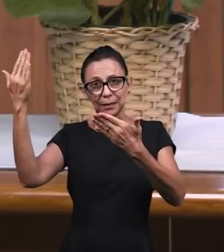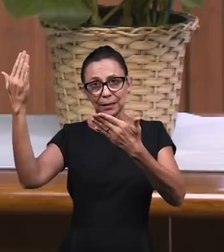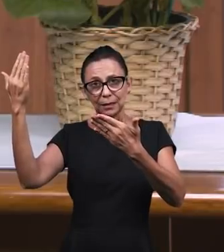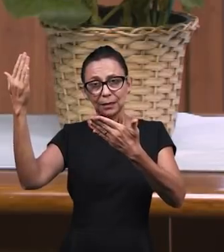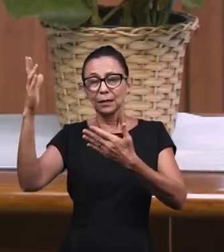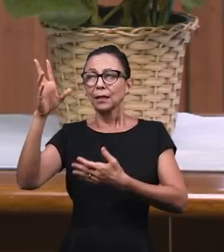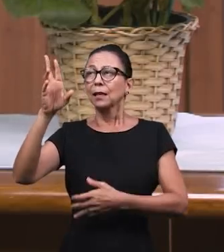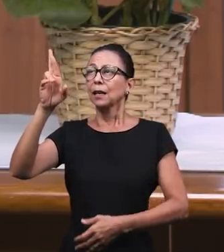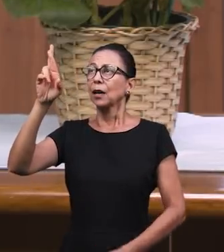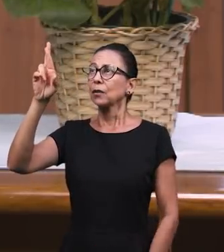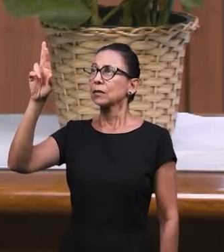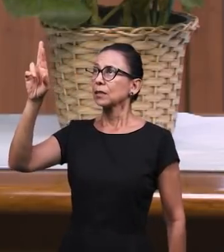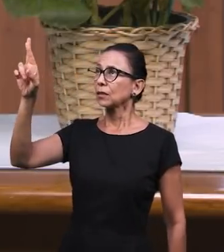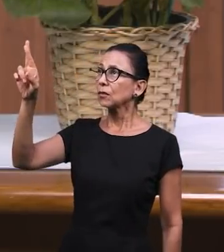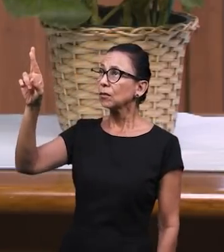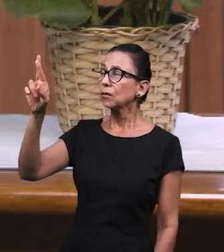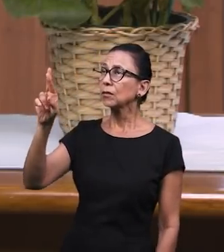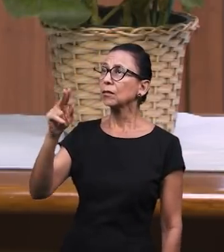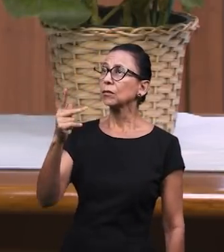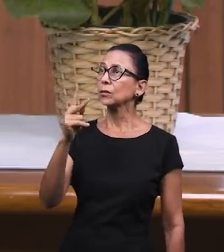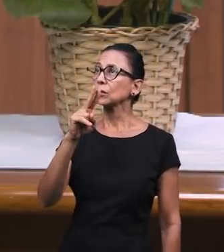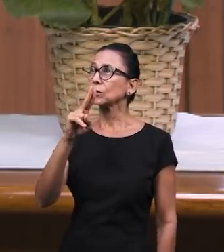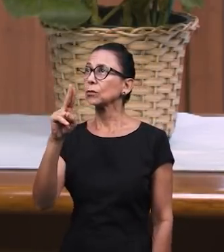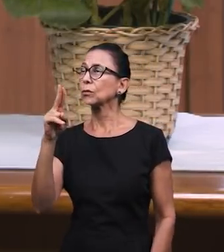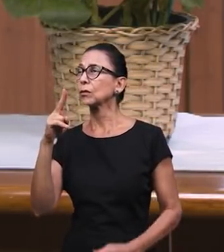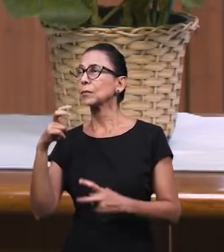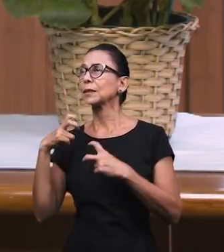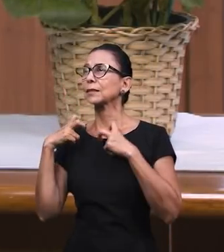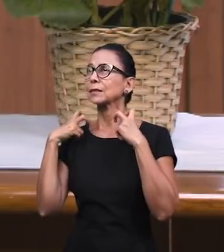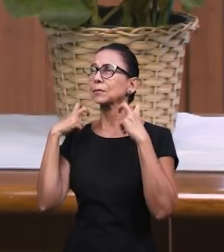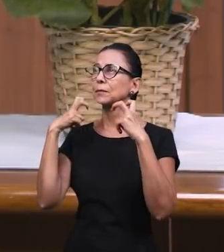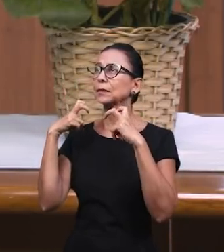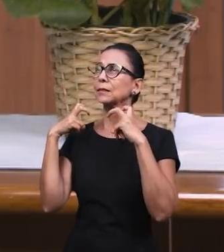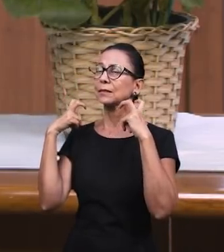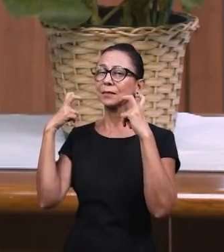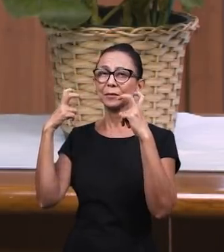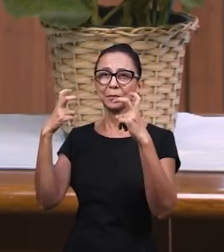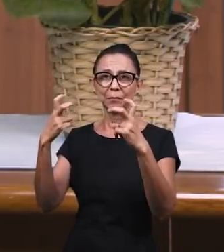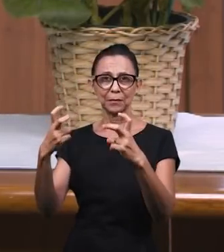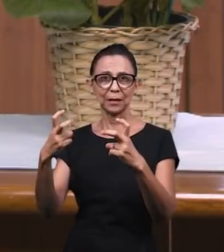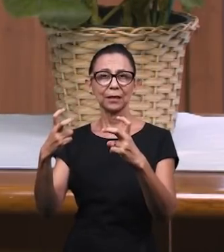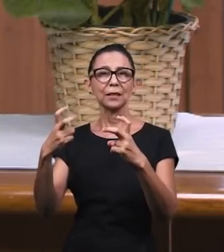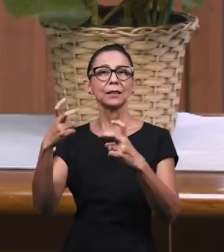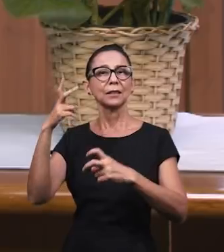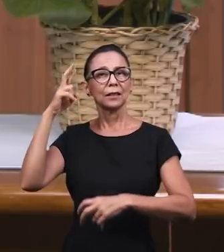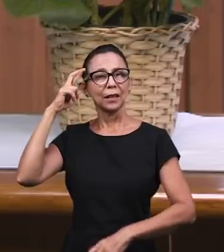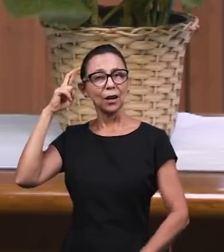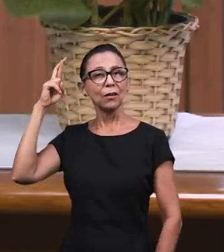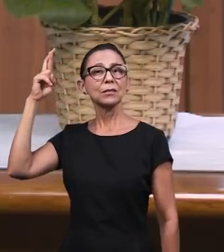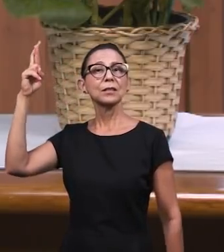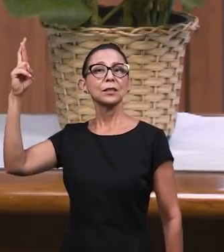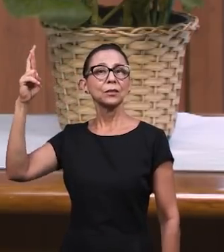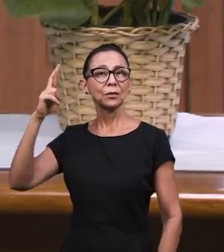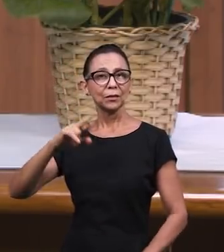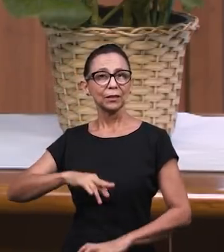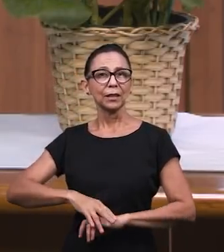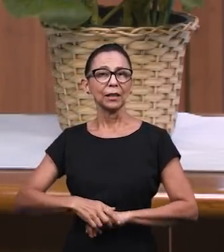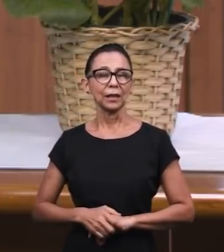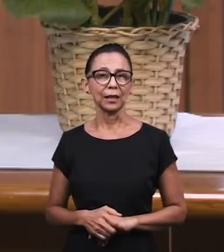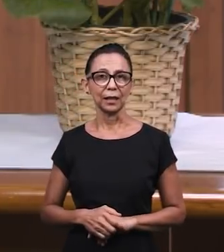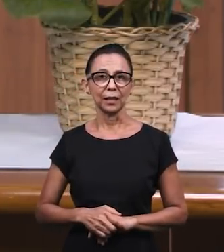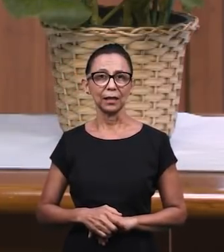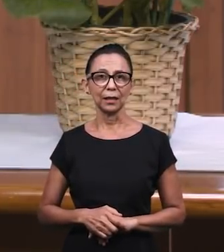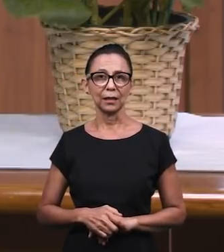o cálice da salvação e invocar o nome do Senhor. O salmista aqui, ele viveu aproximadamente quase 1000 anos antes de Jesus